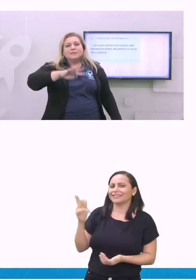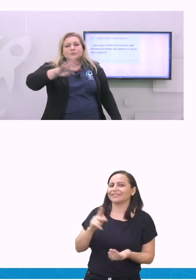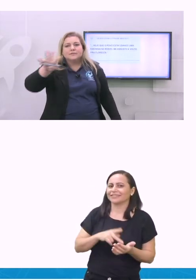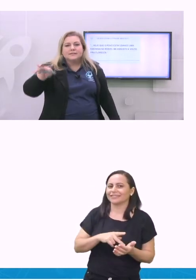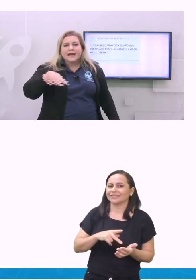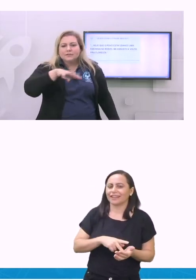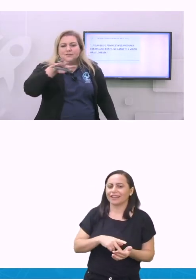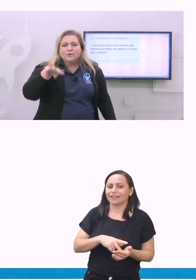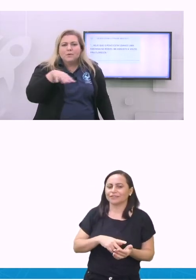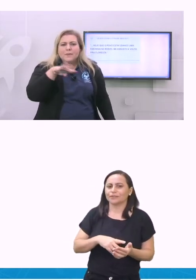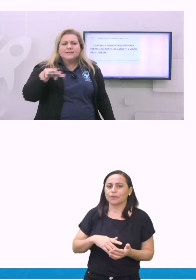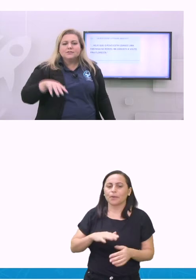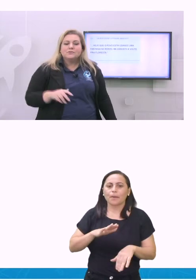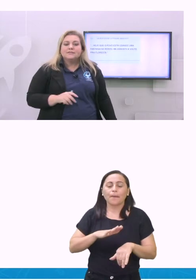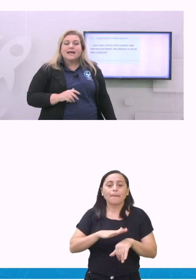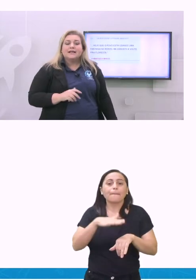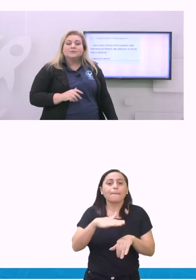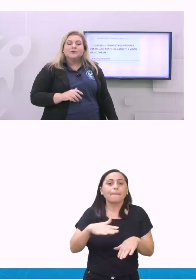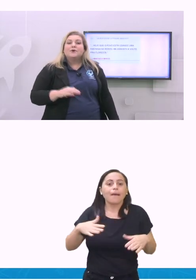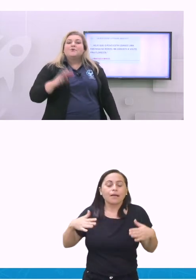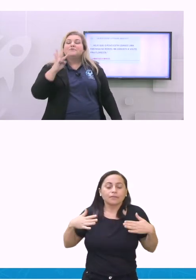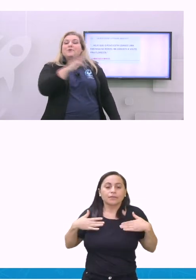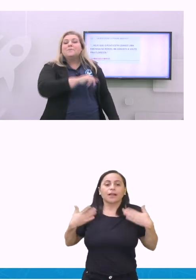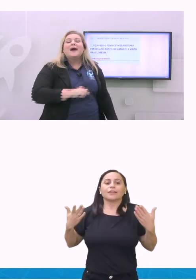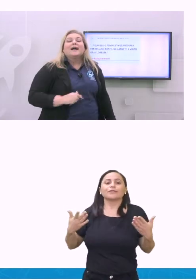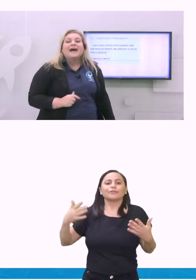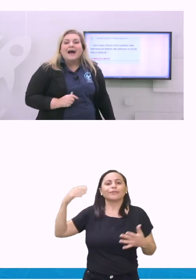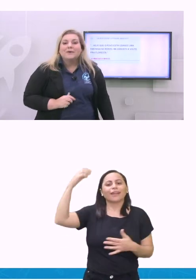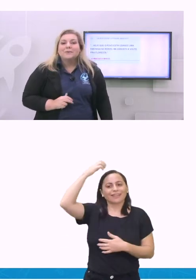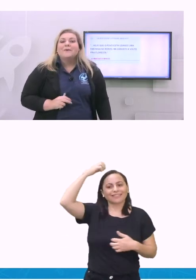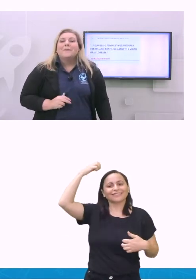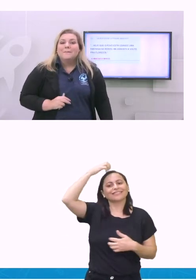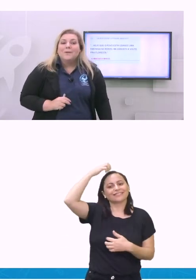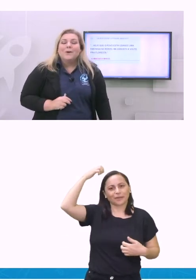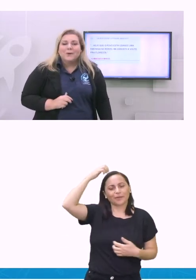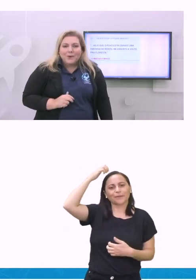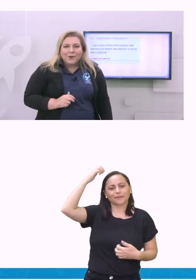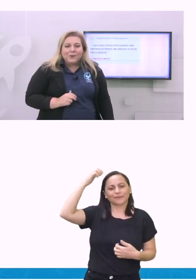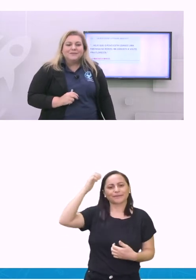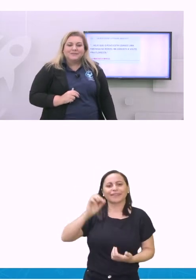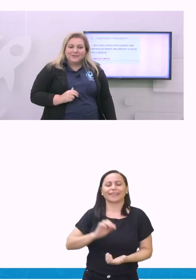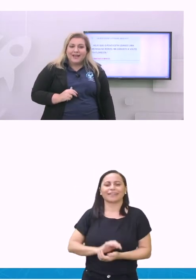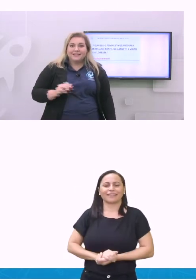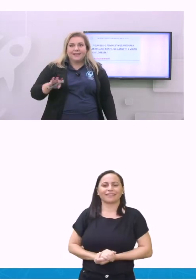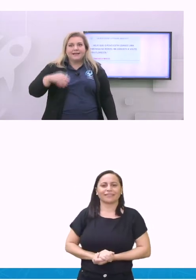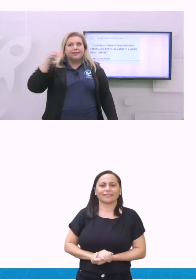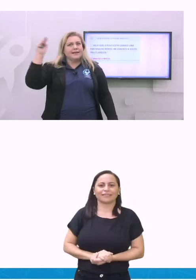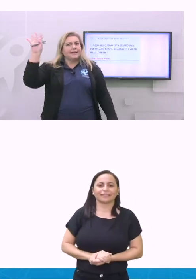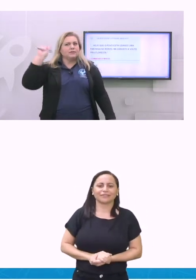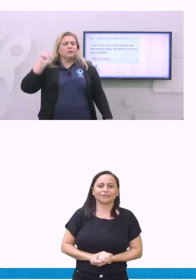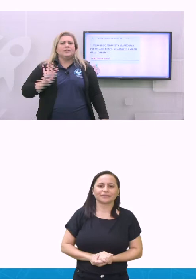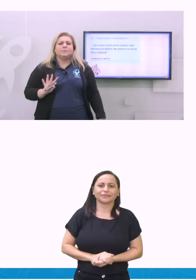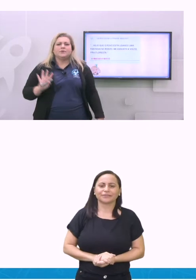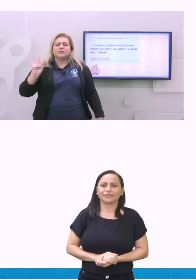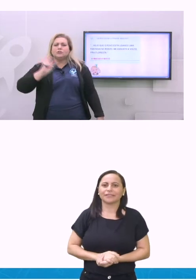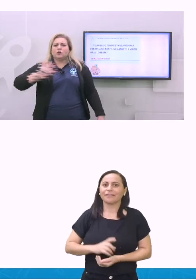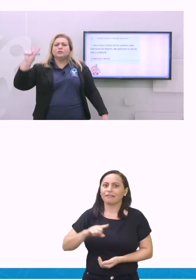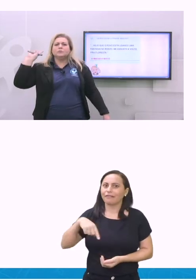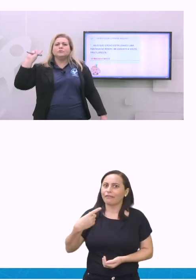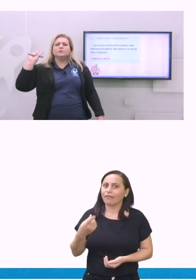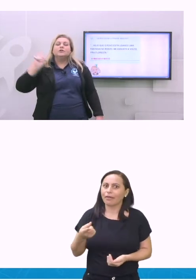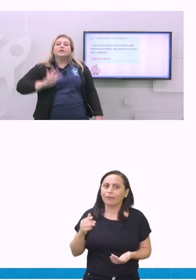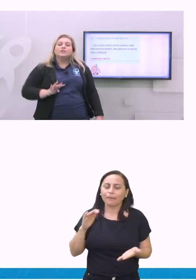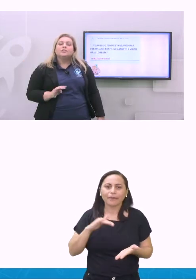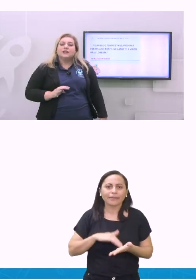mais assustado, que ficou mais assustado, foi o macaco Mocó, né? Até ele decretou depois que